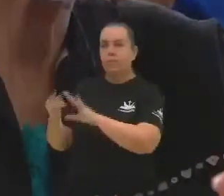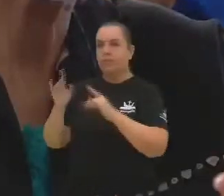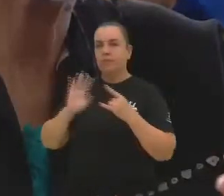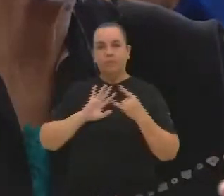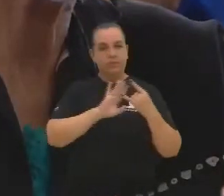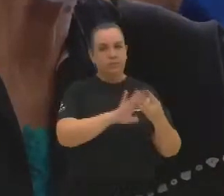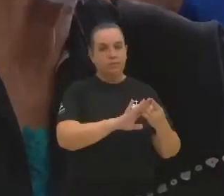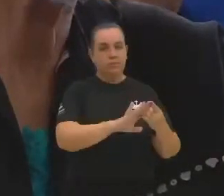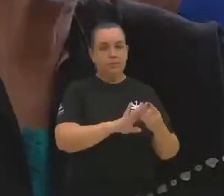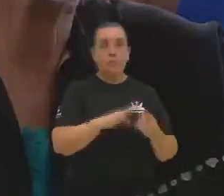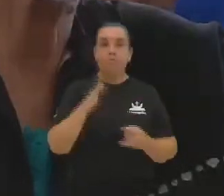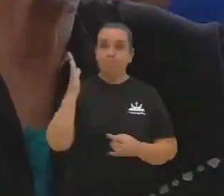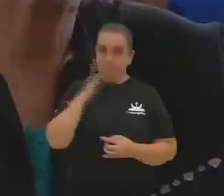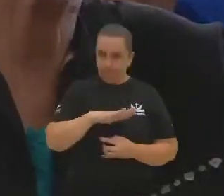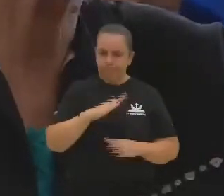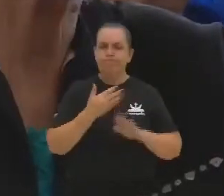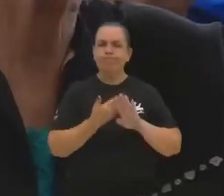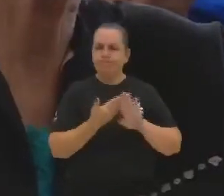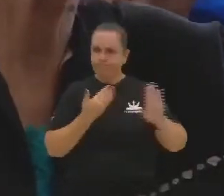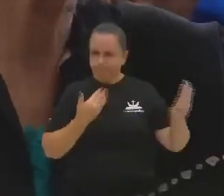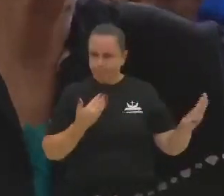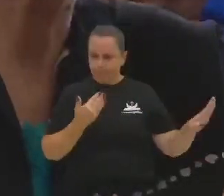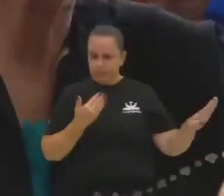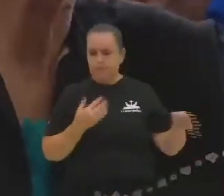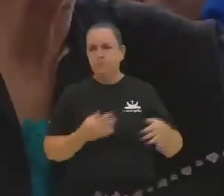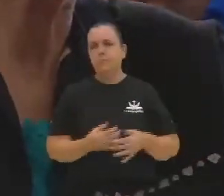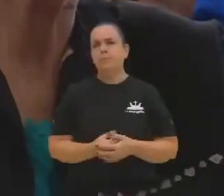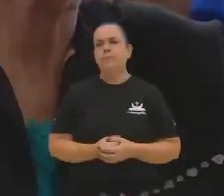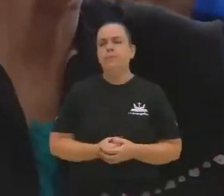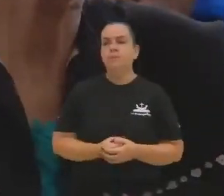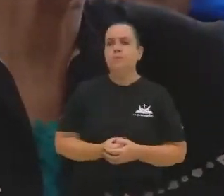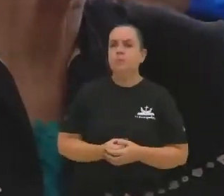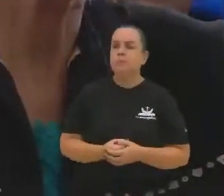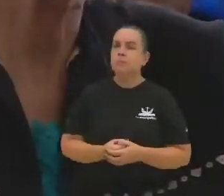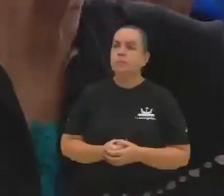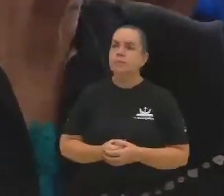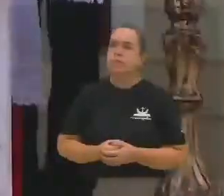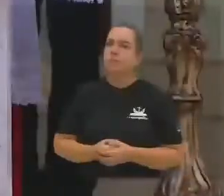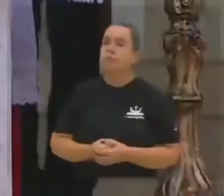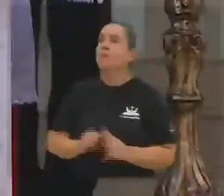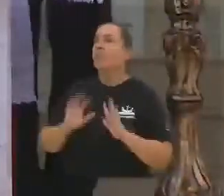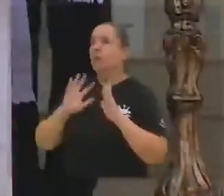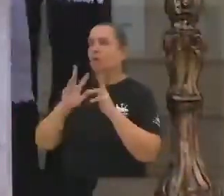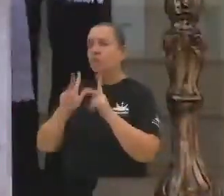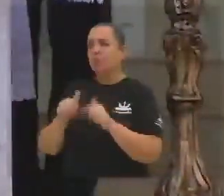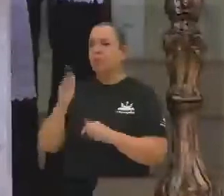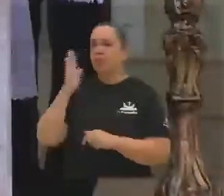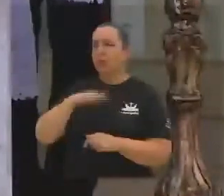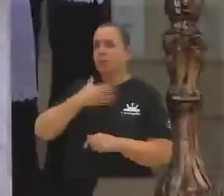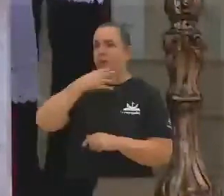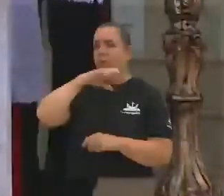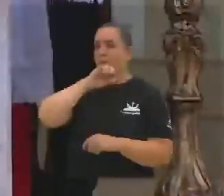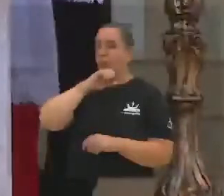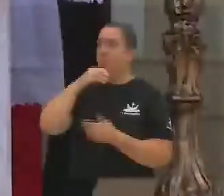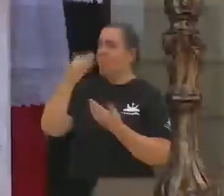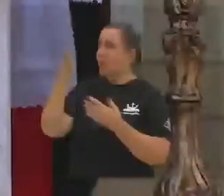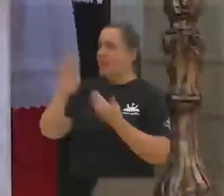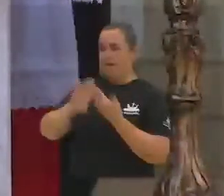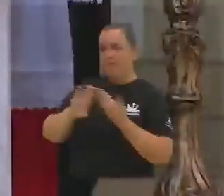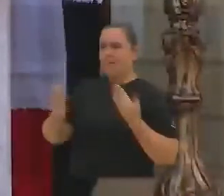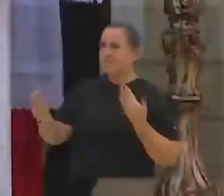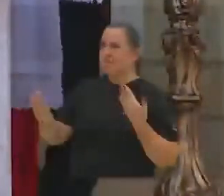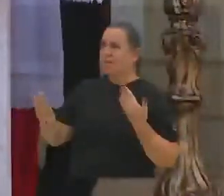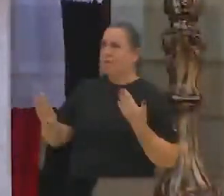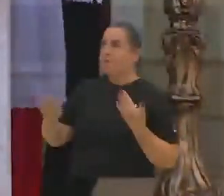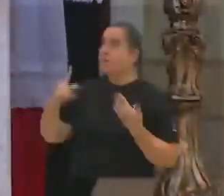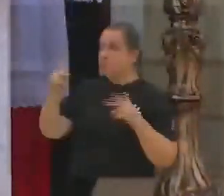E não nos deixeis cair em tentação, mas livrai-nos do mal. Livrai-nos de todos os males, ó